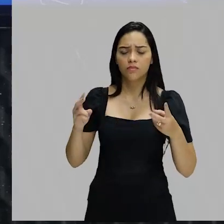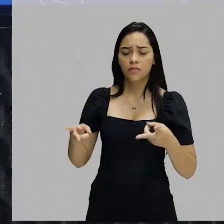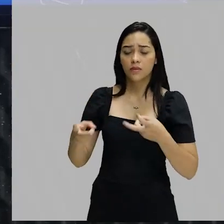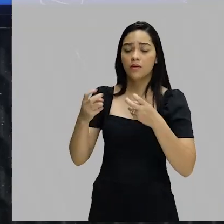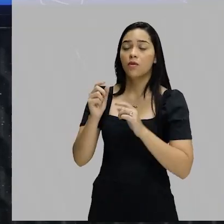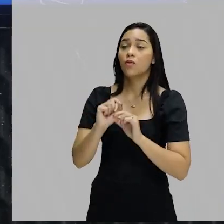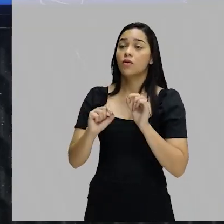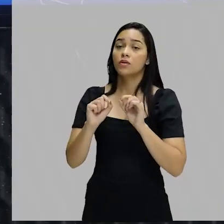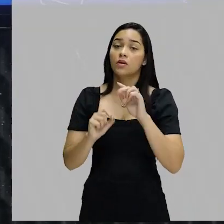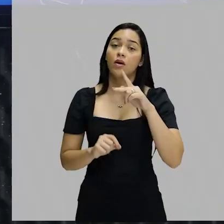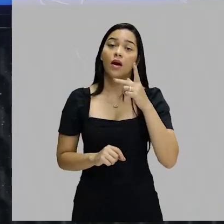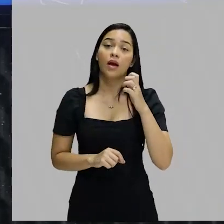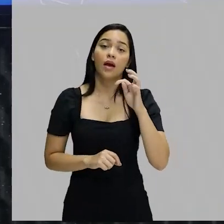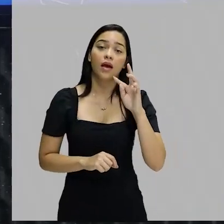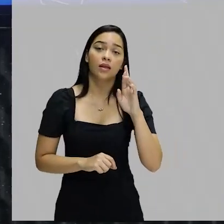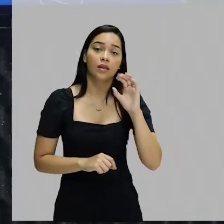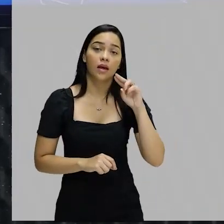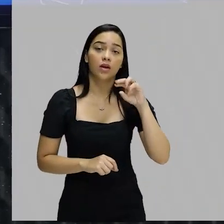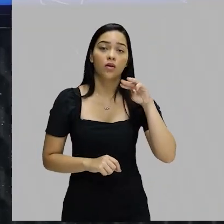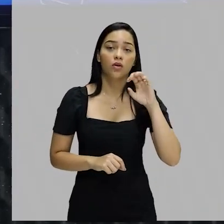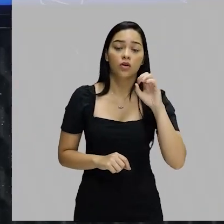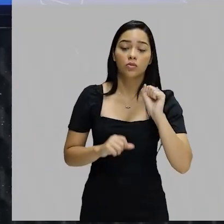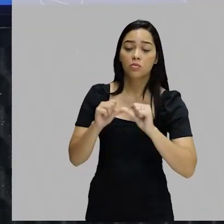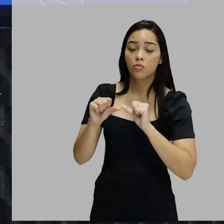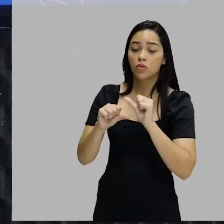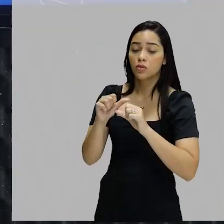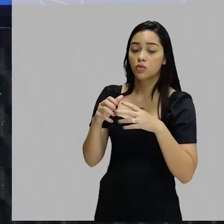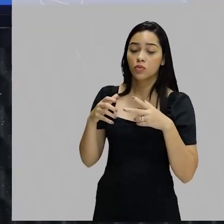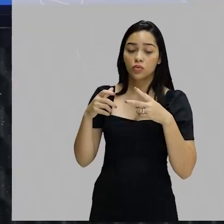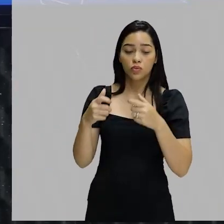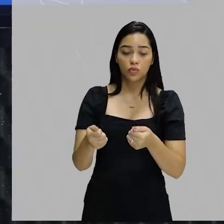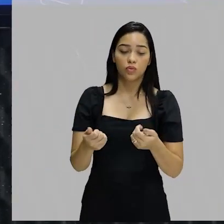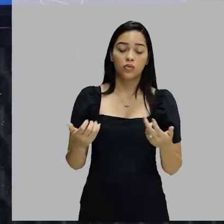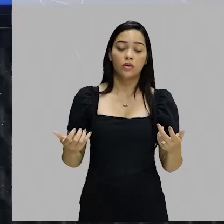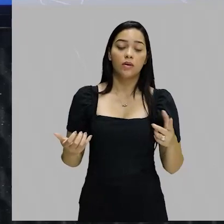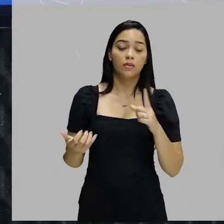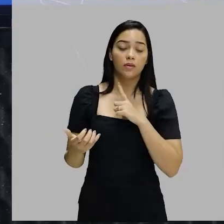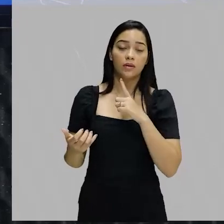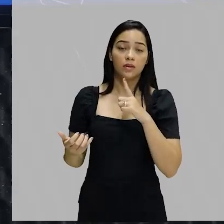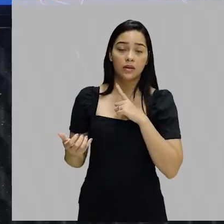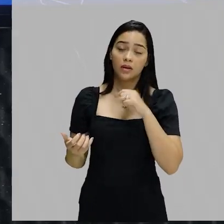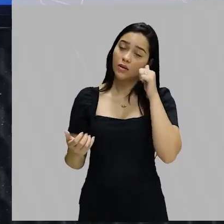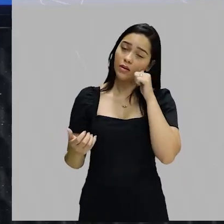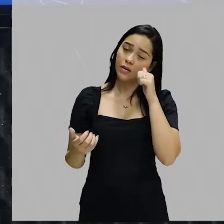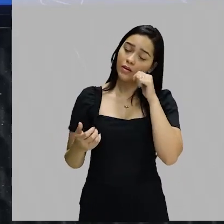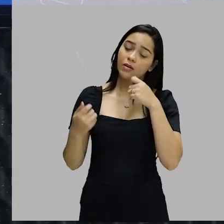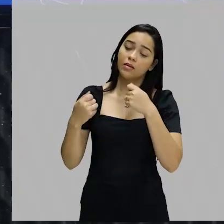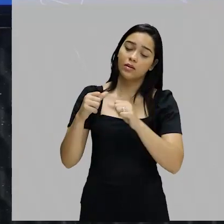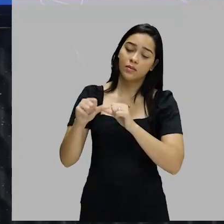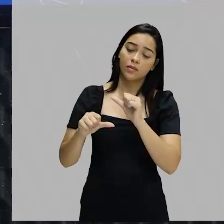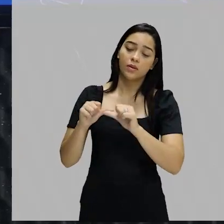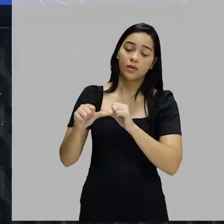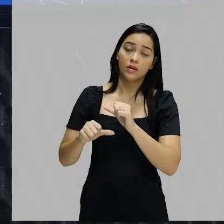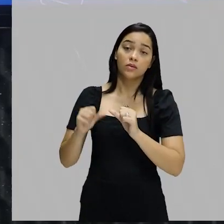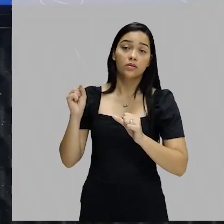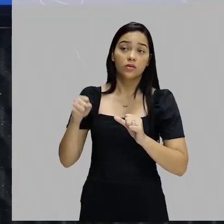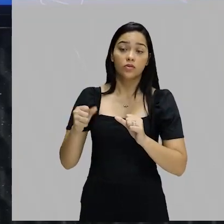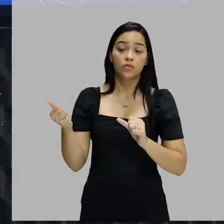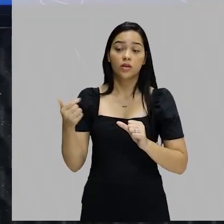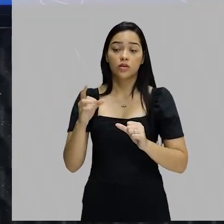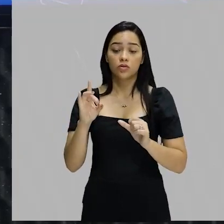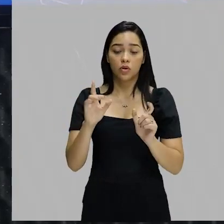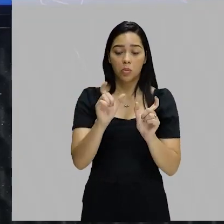que são o quê? São heterônimos, muda totalmente o radical. Então, para formar o feminino, tem uma alteração bem maior do que apenas